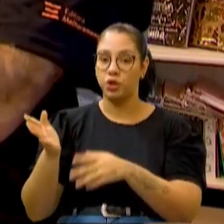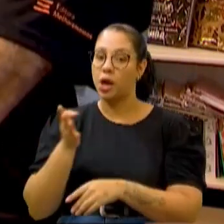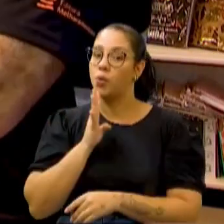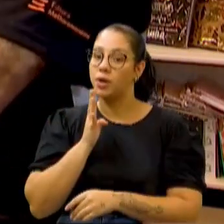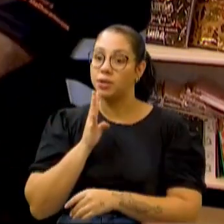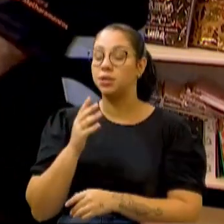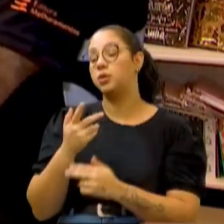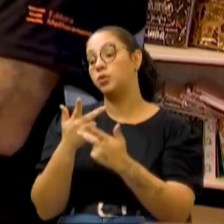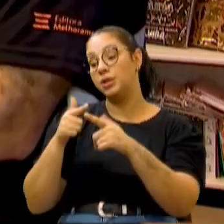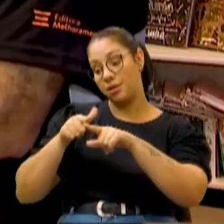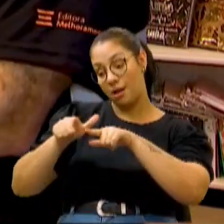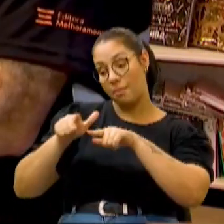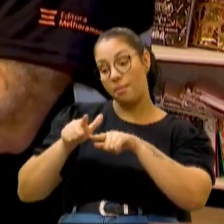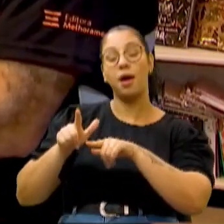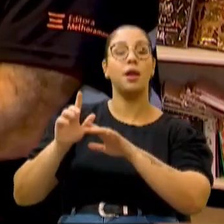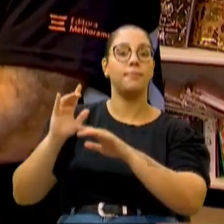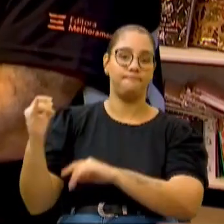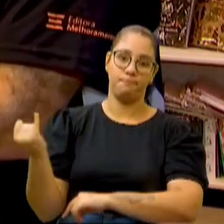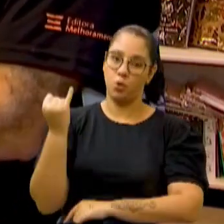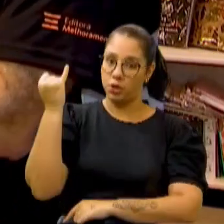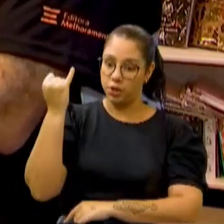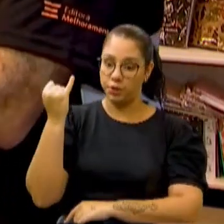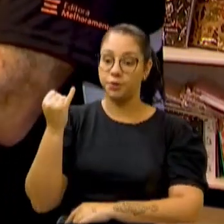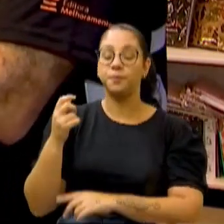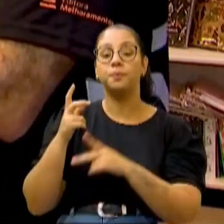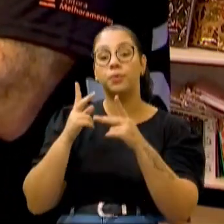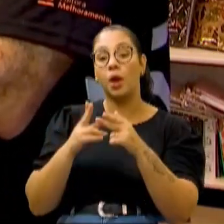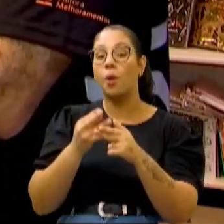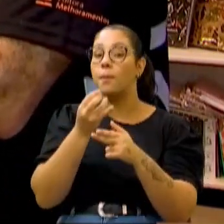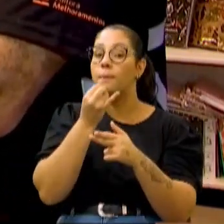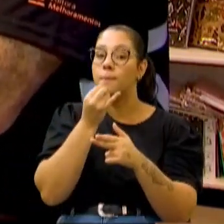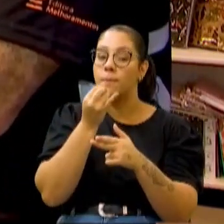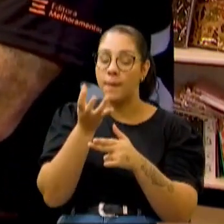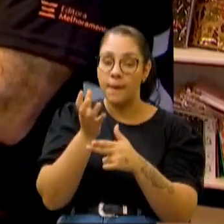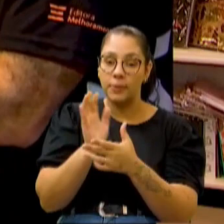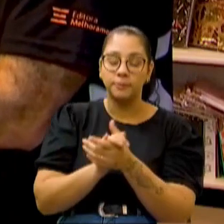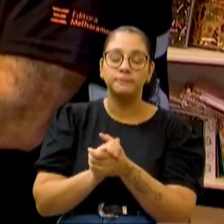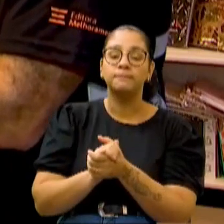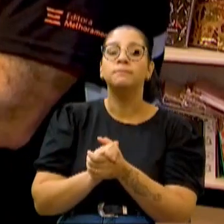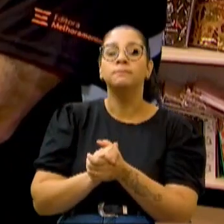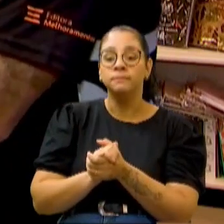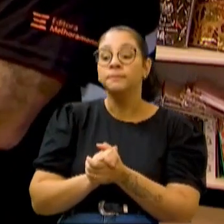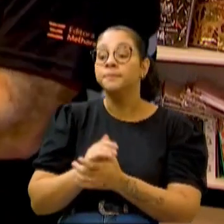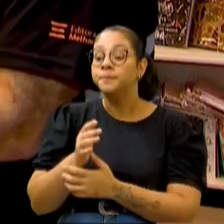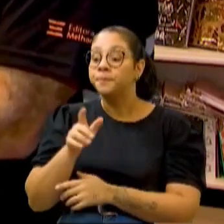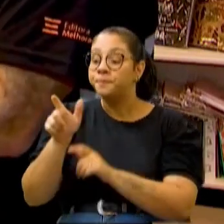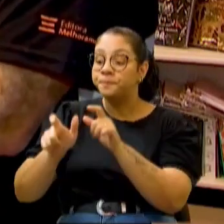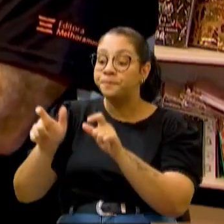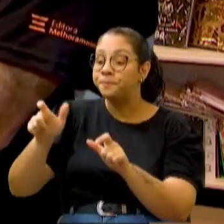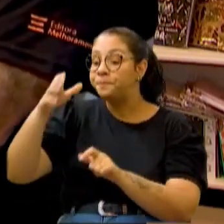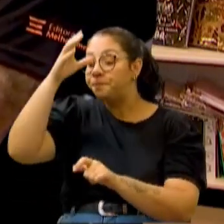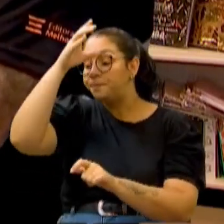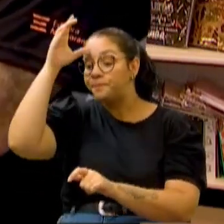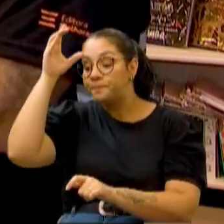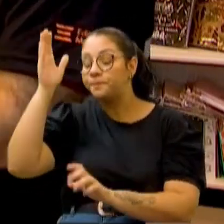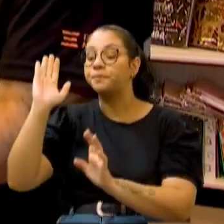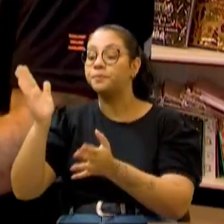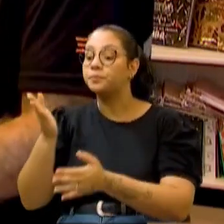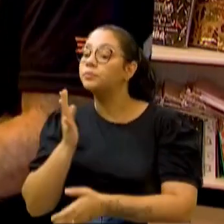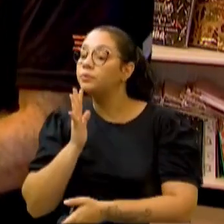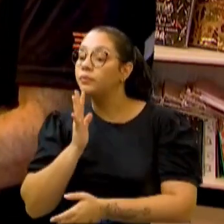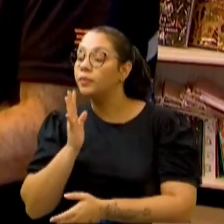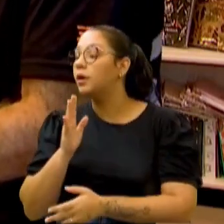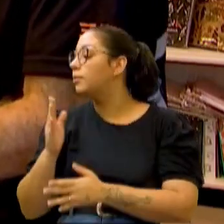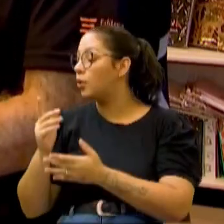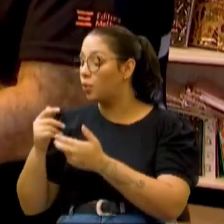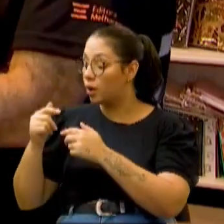alguns produtos com os quais nós trabalhamos é importante, né? Da mesma forma que como a gente precisa conhecer o cliente para saber o que